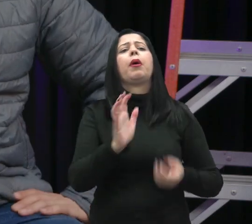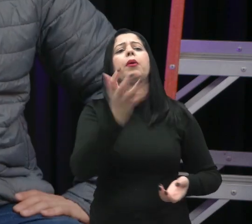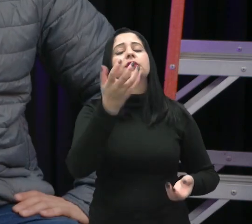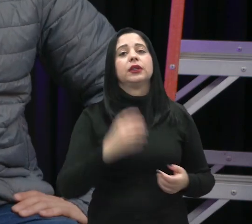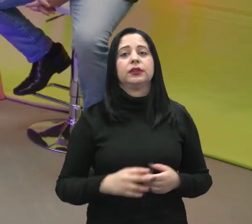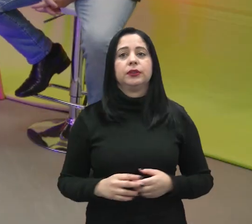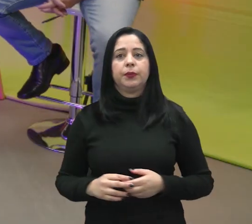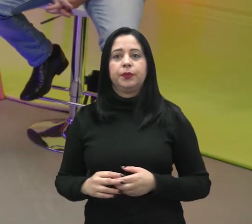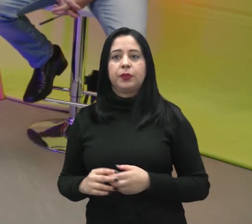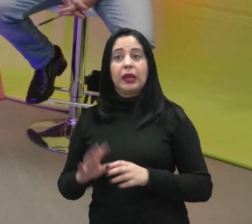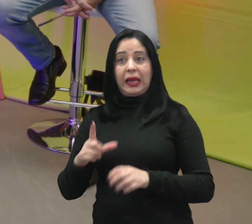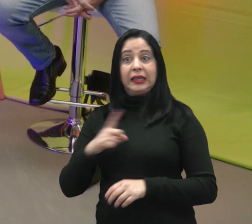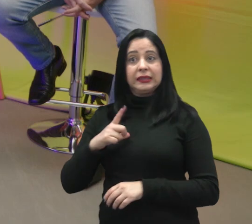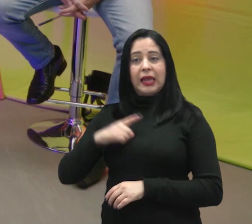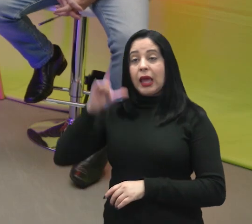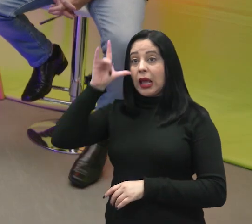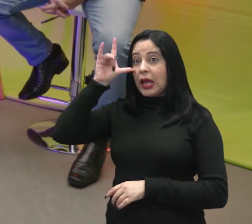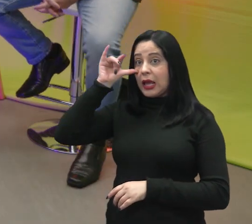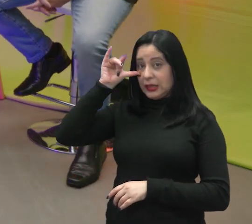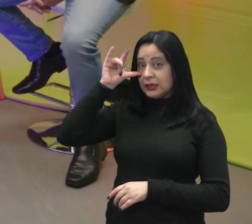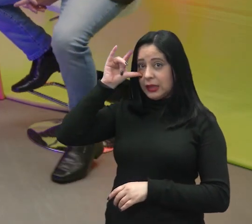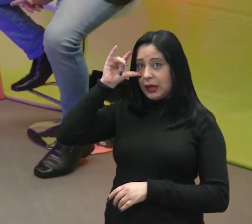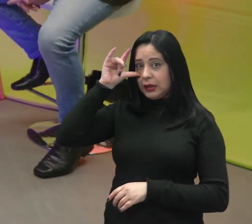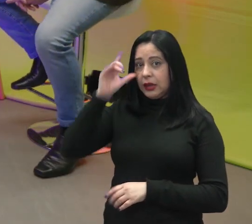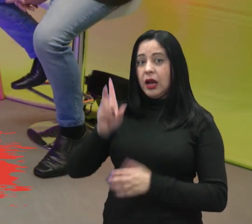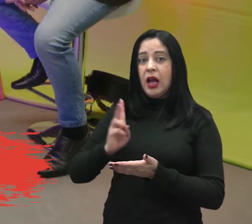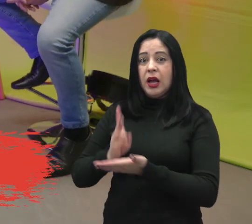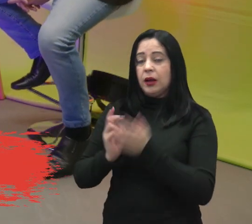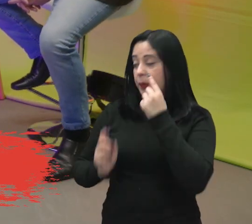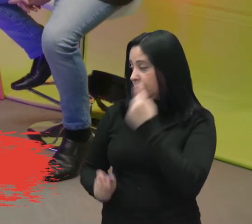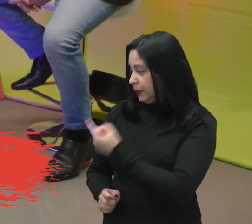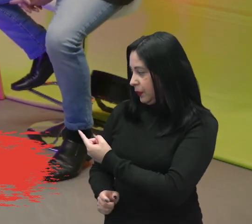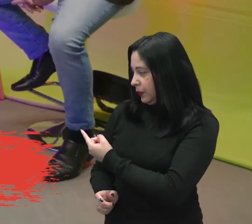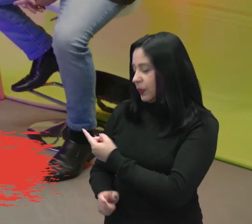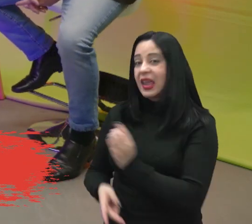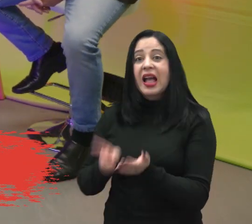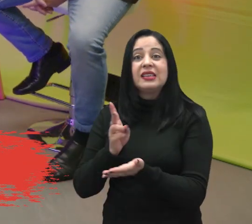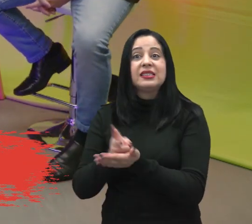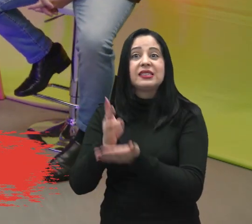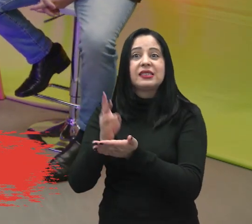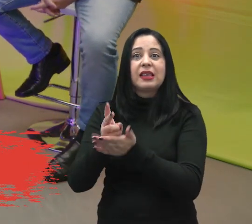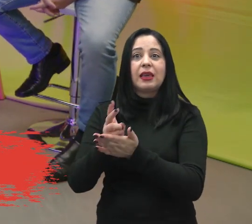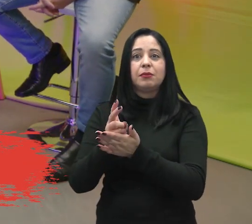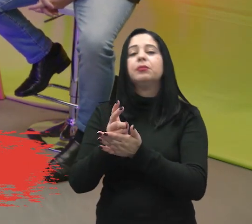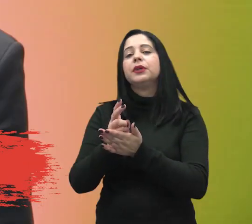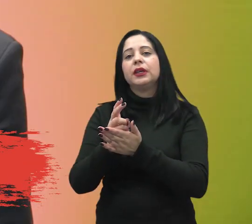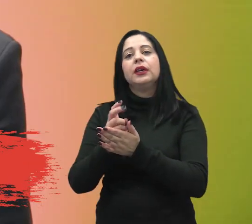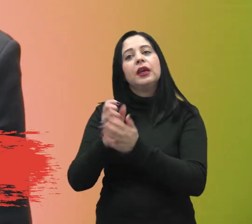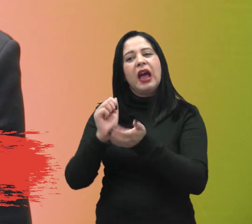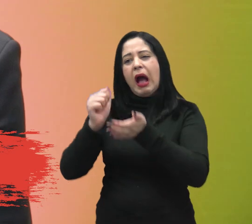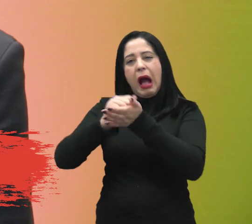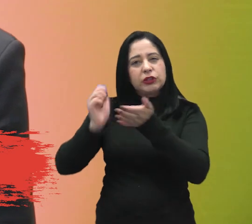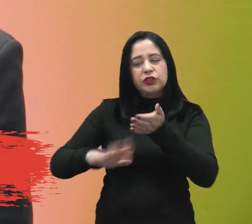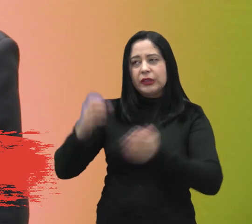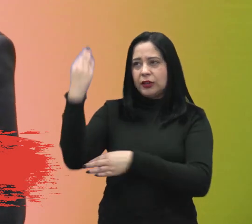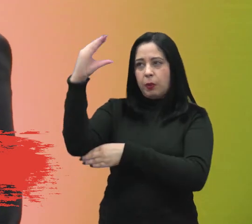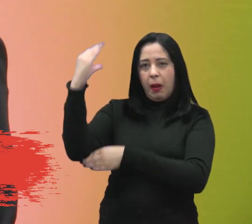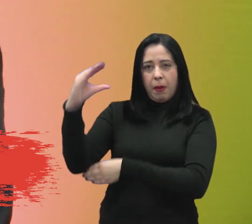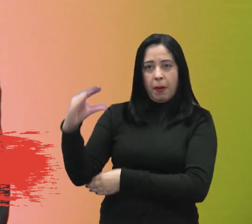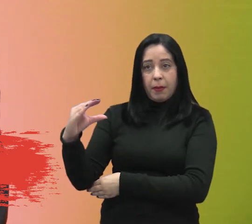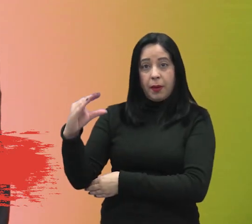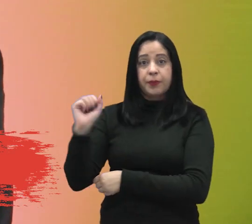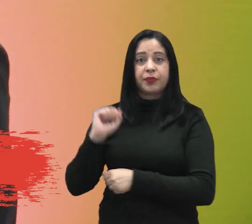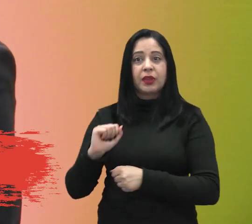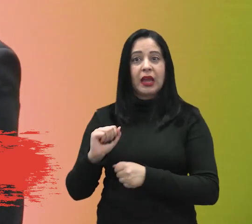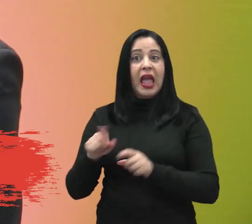processo para fazer parte? A gente tem o Instagram, então a gente divulga nossas atividades todas no Instagram. E a gente sempre está no Vicentino Aranha, por